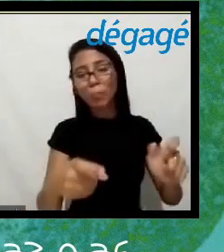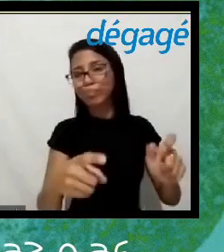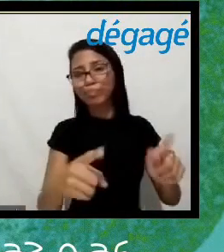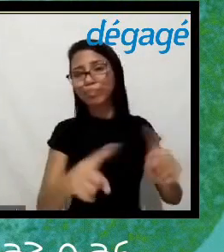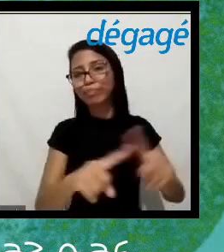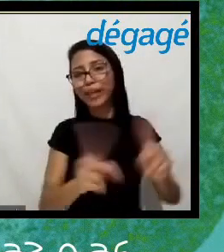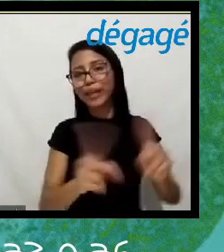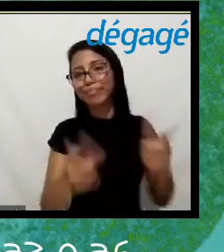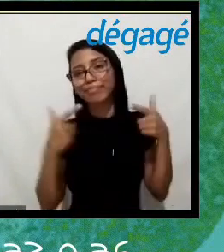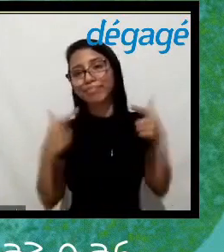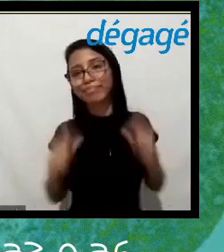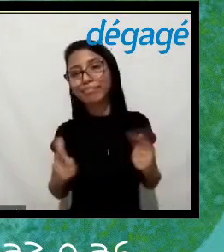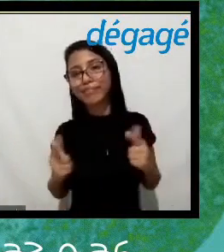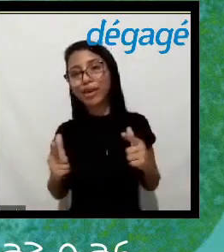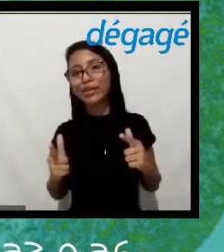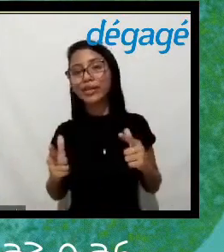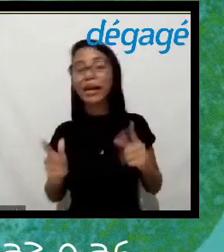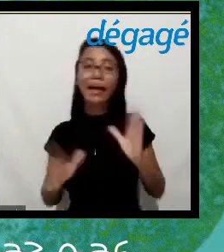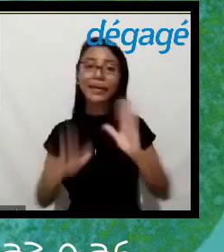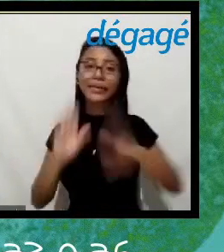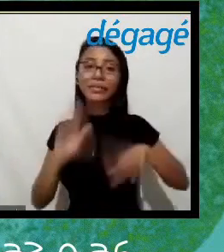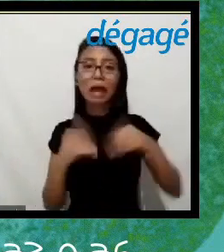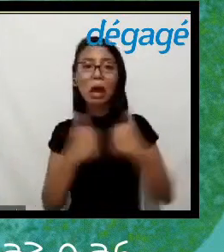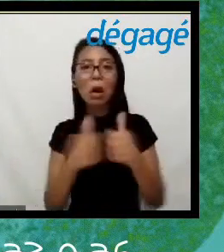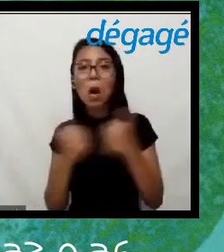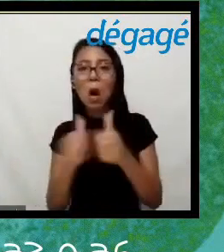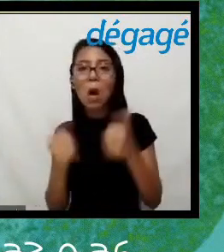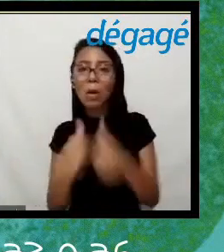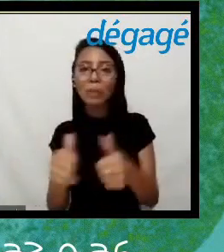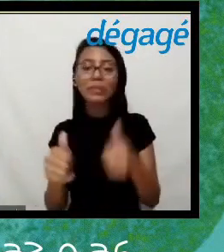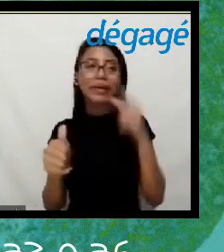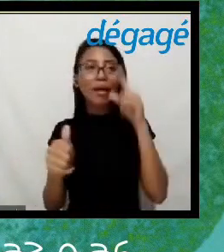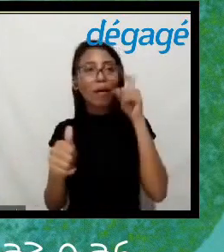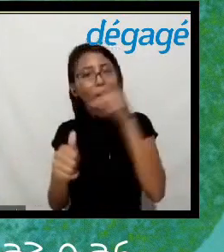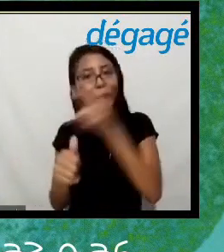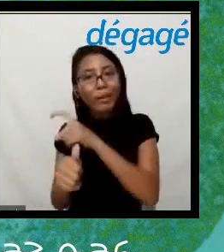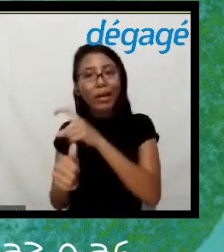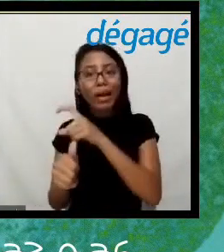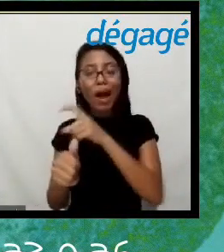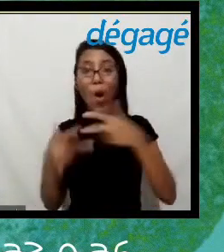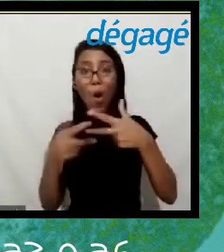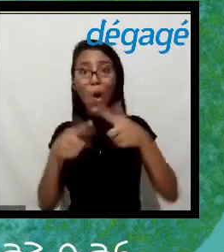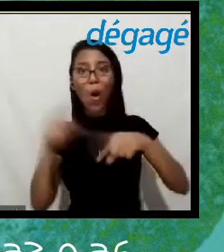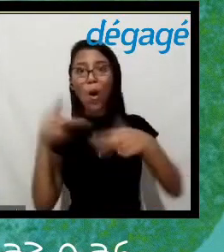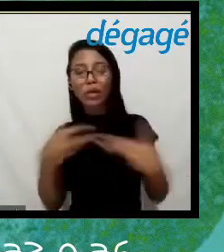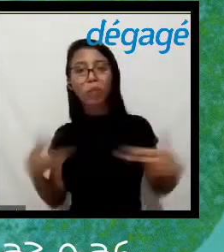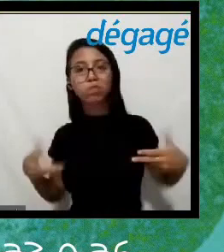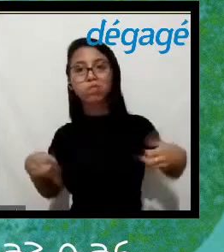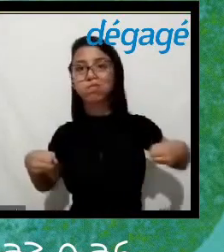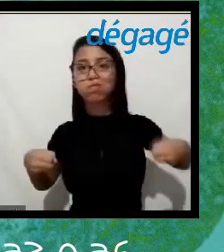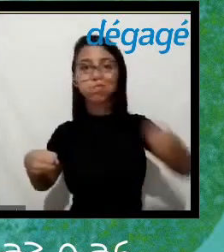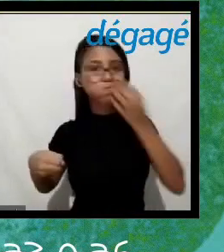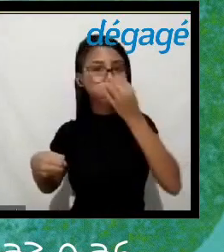amor. Percebemos então que sutilmente, no decorrer desse trabalho,